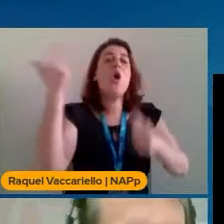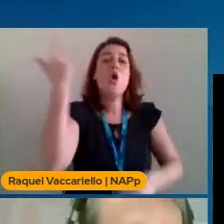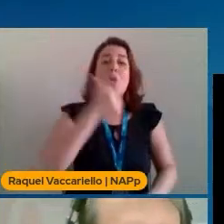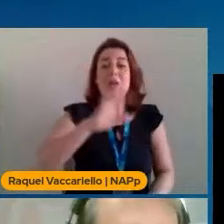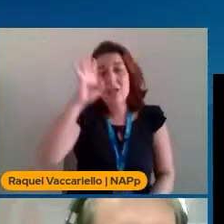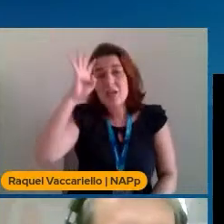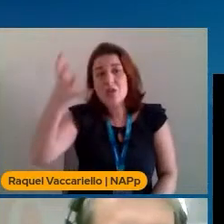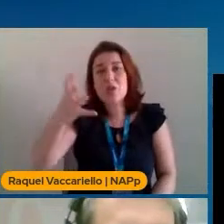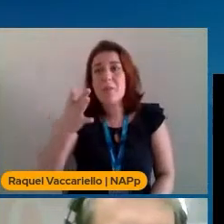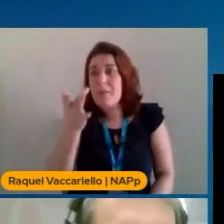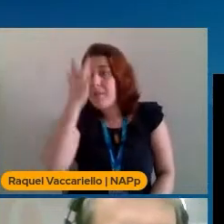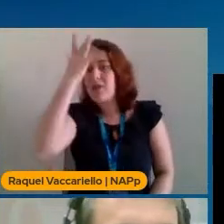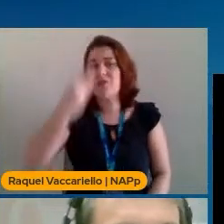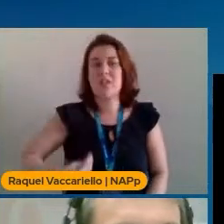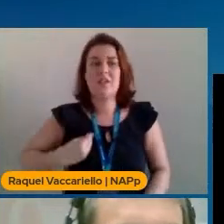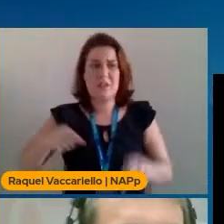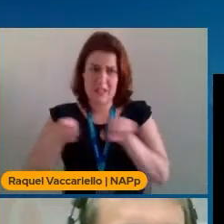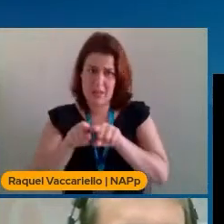facilidade também?